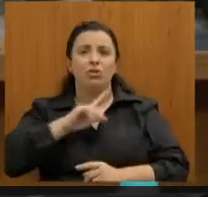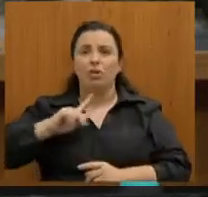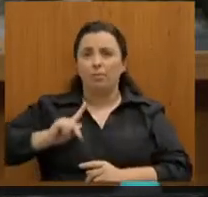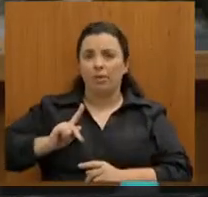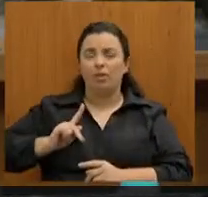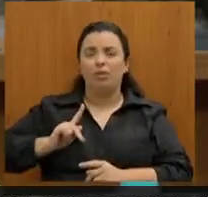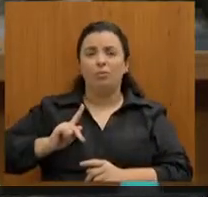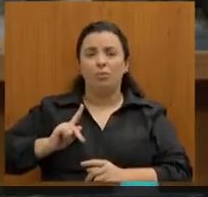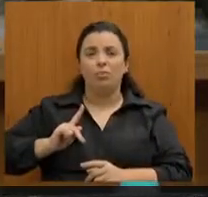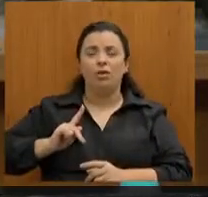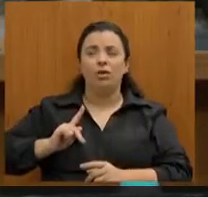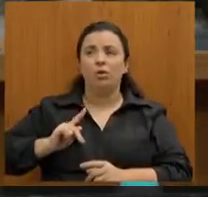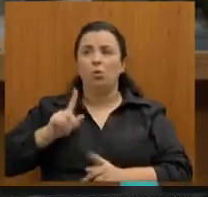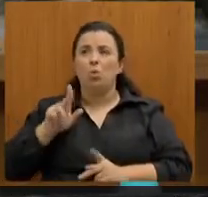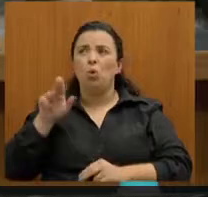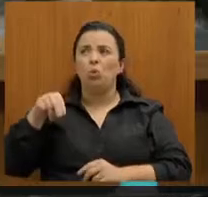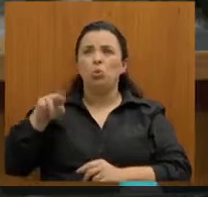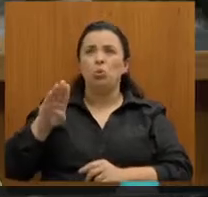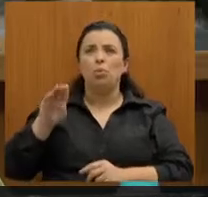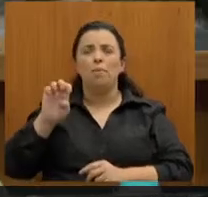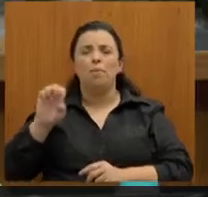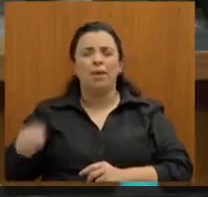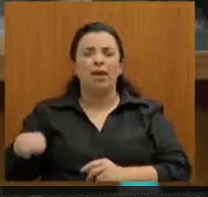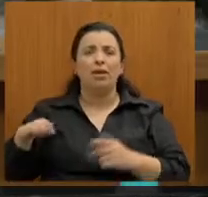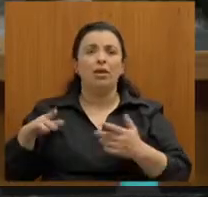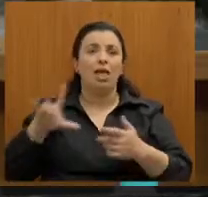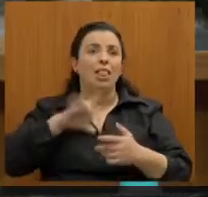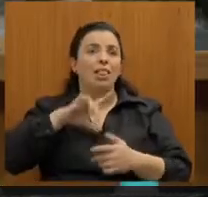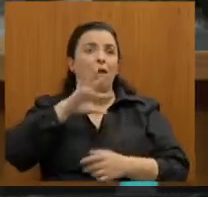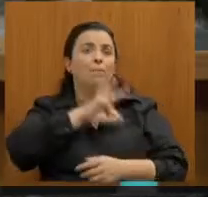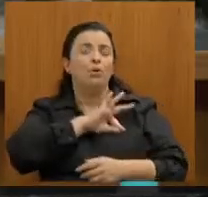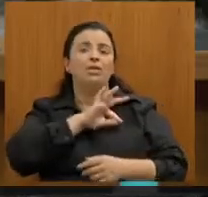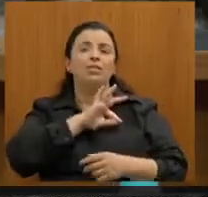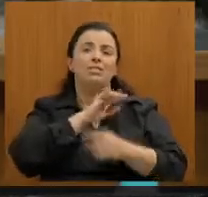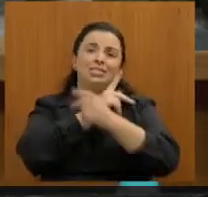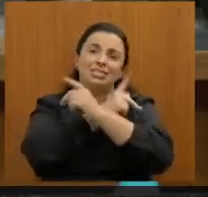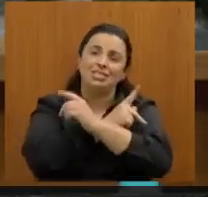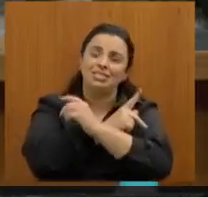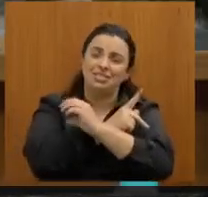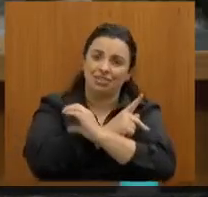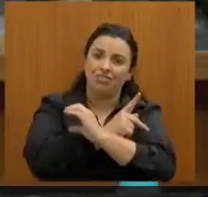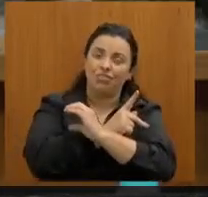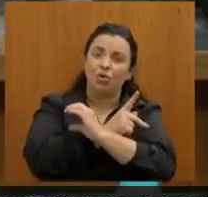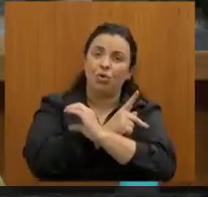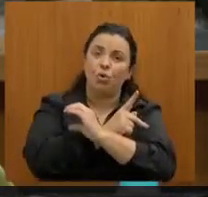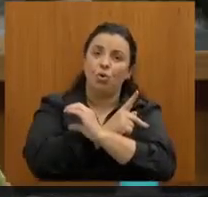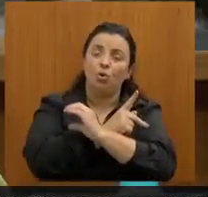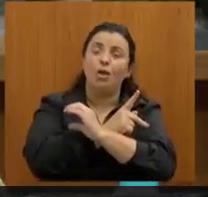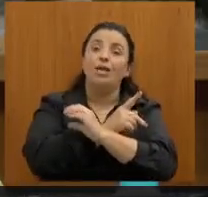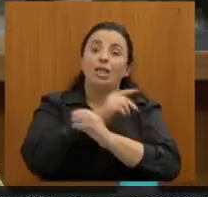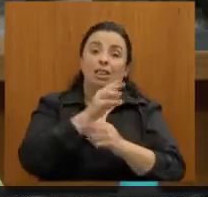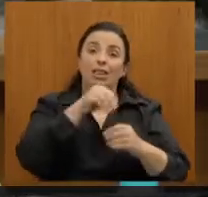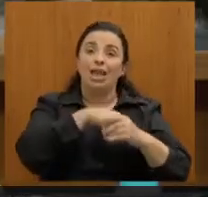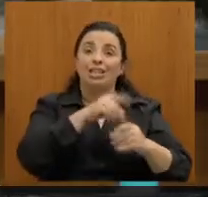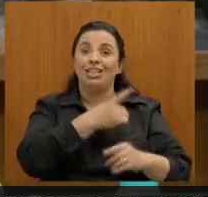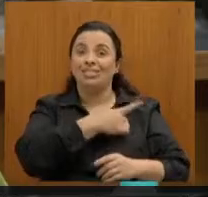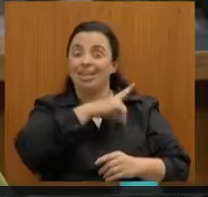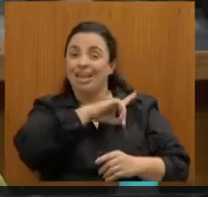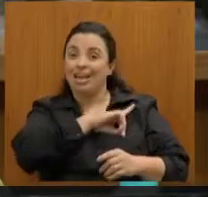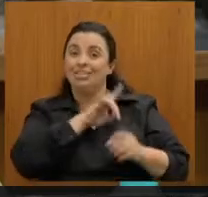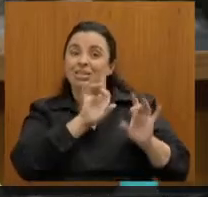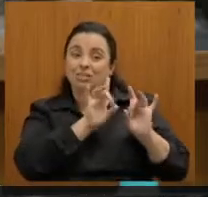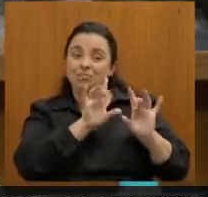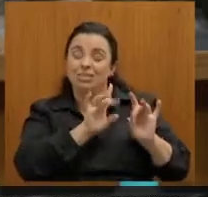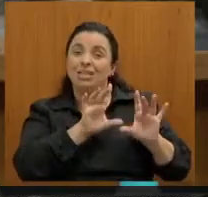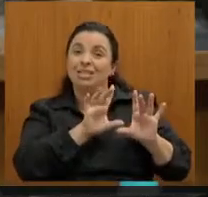especializadas a polícia civil através do trabalho das delegacias de Atendimento à mulher através do trabalho